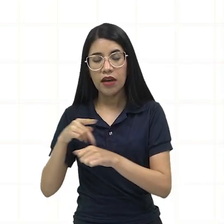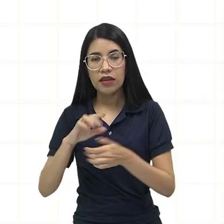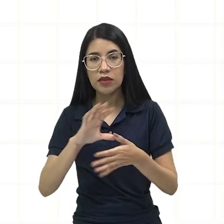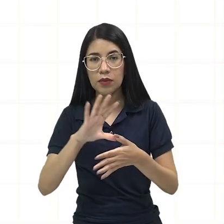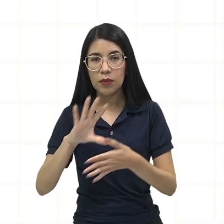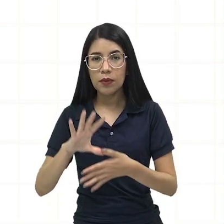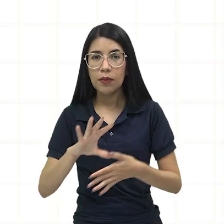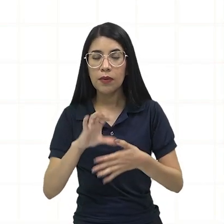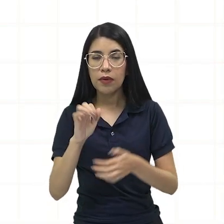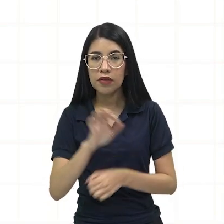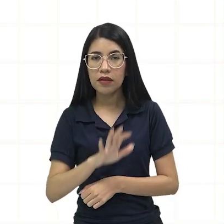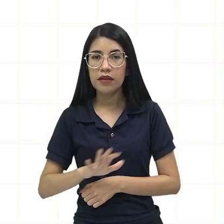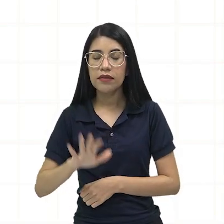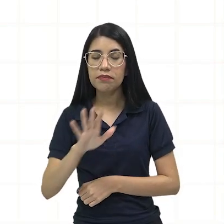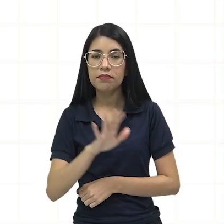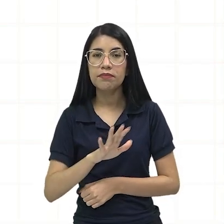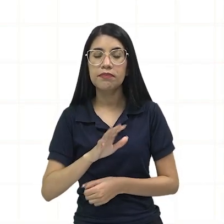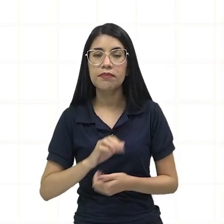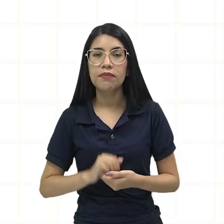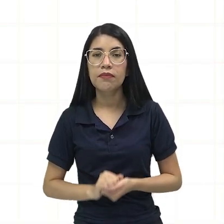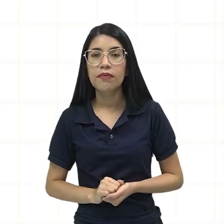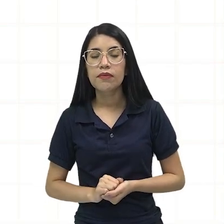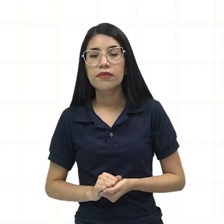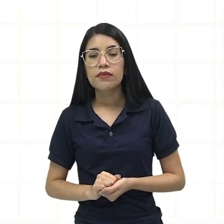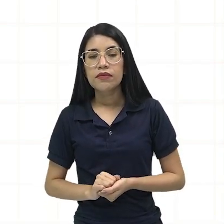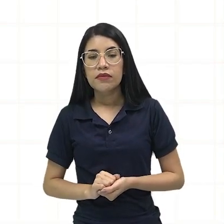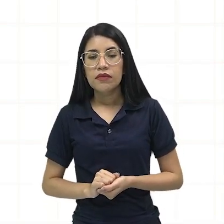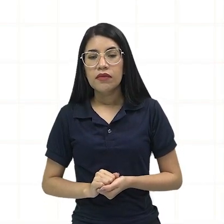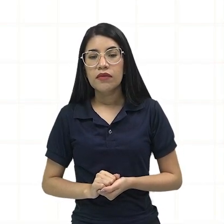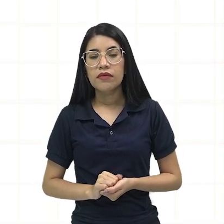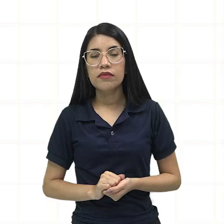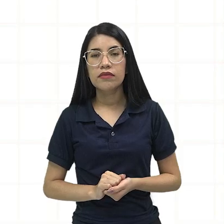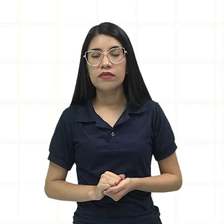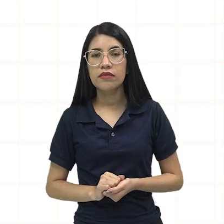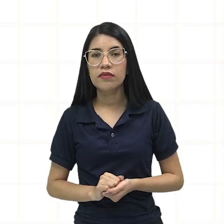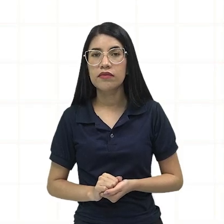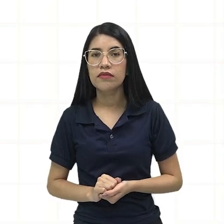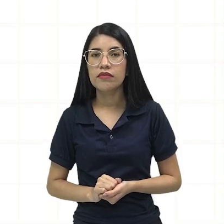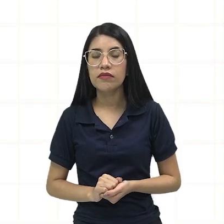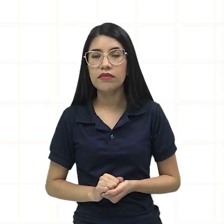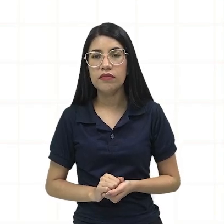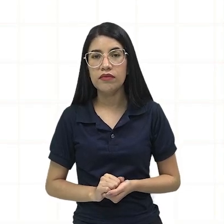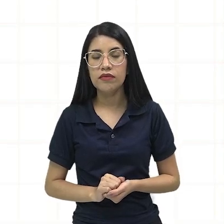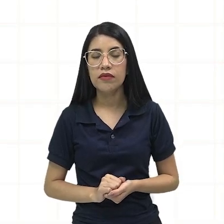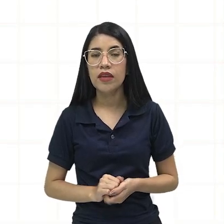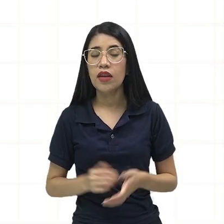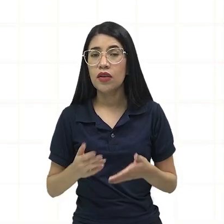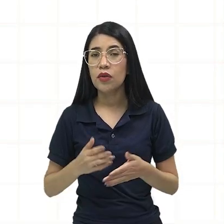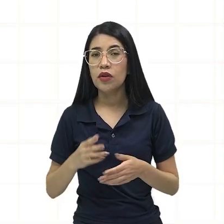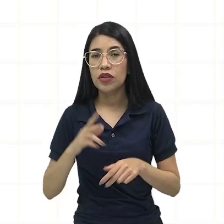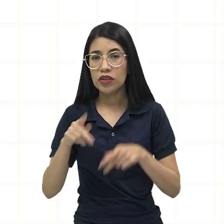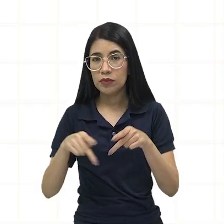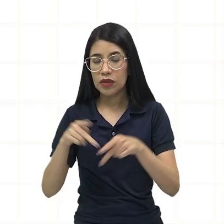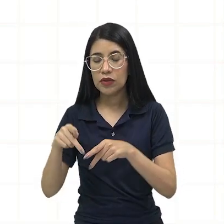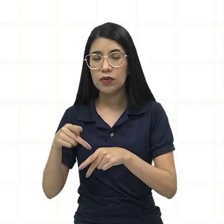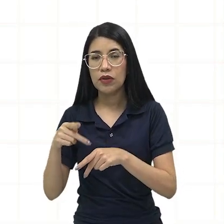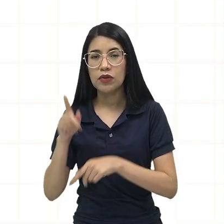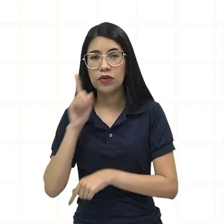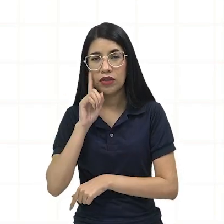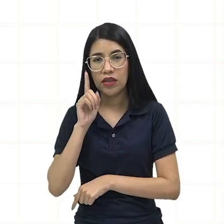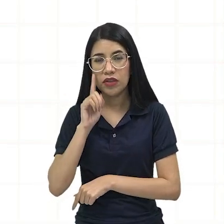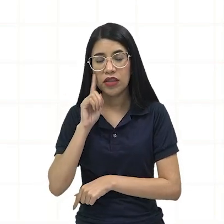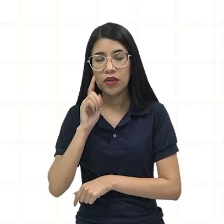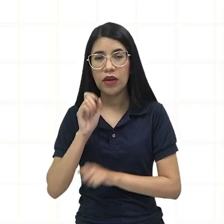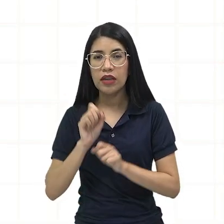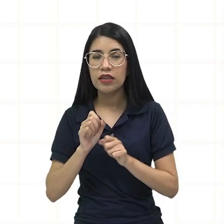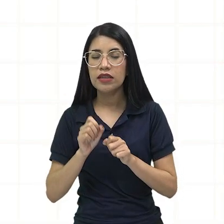do entorno do continente americano. Ainda no dia de hoje, os estadunidenses pregam ali o que eles chamam